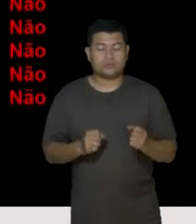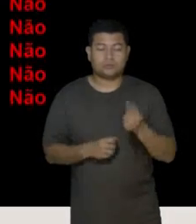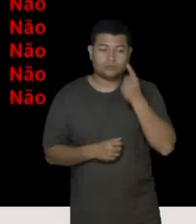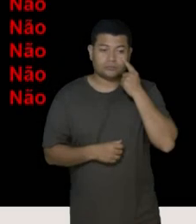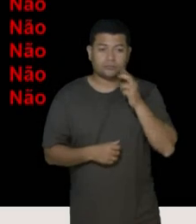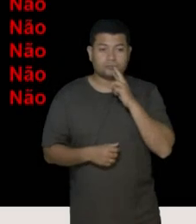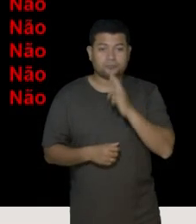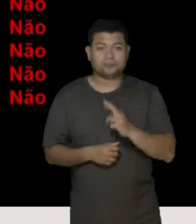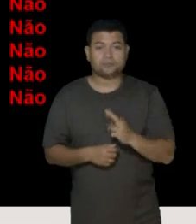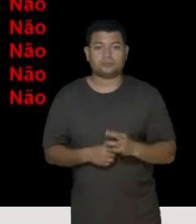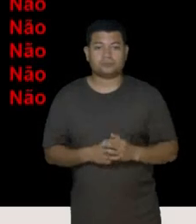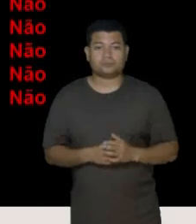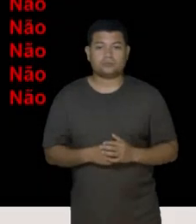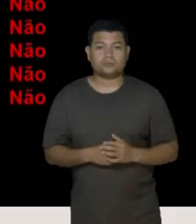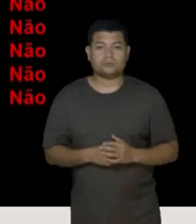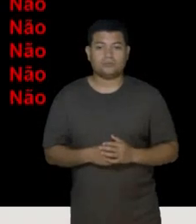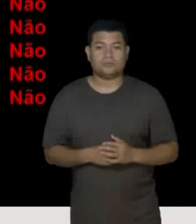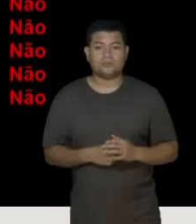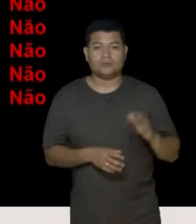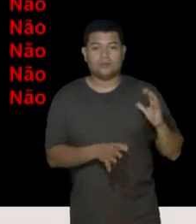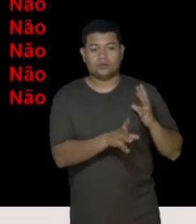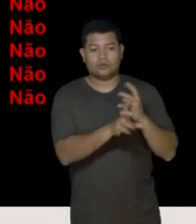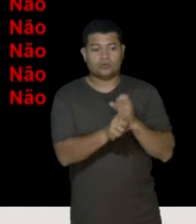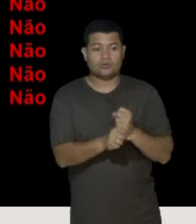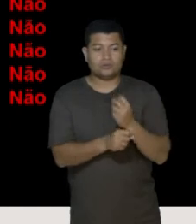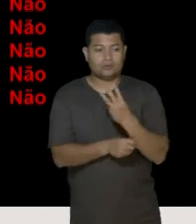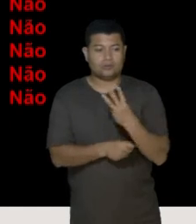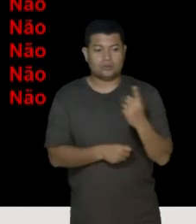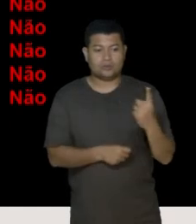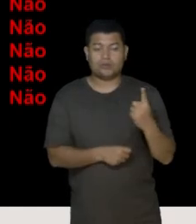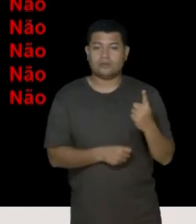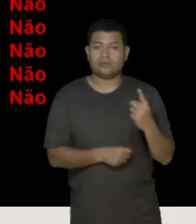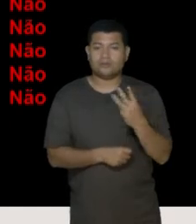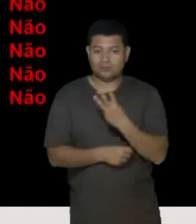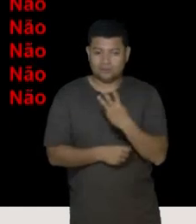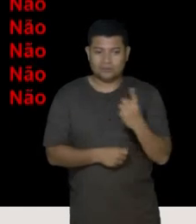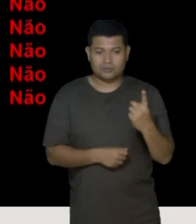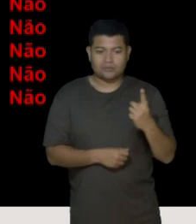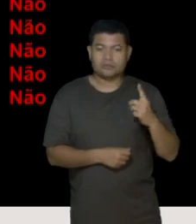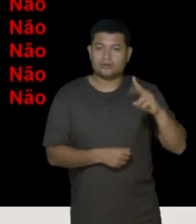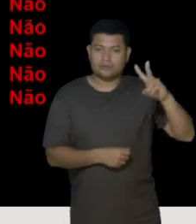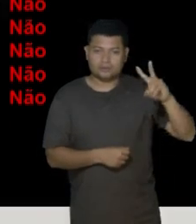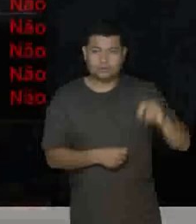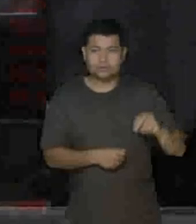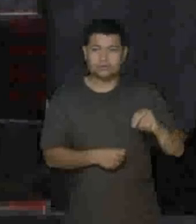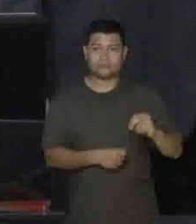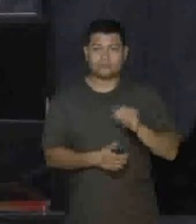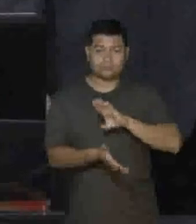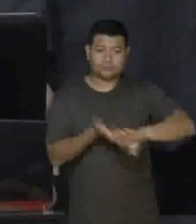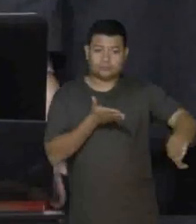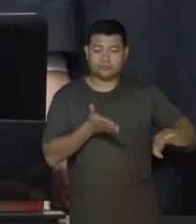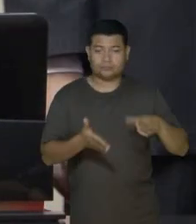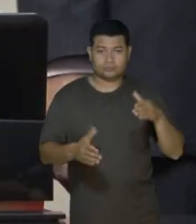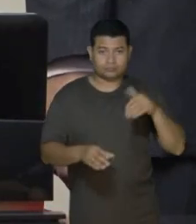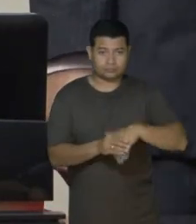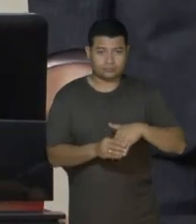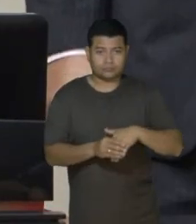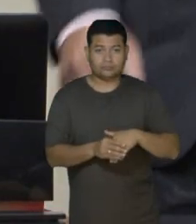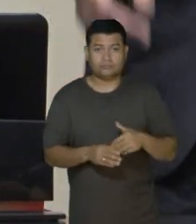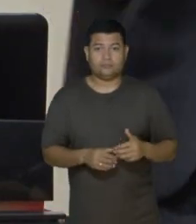resultado. Votaram 31 deputados, 31 deputados, não está rejeitado o